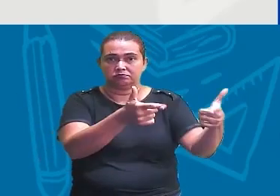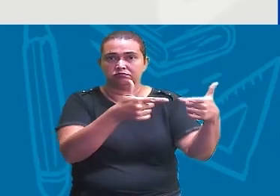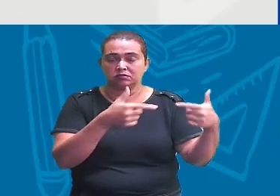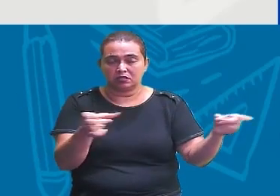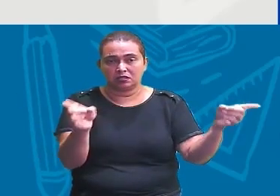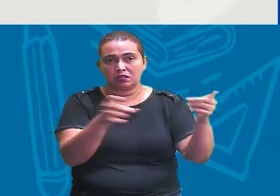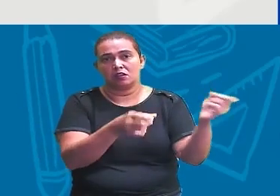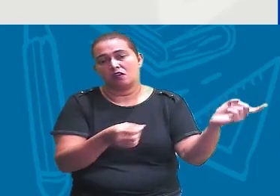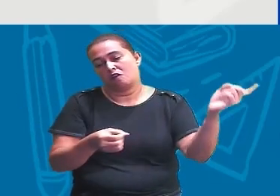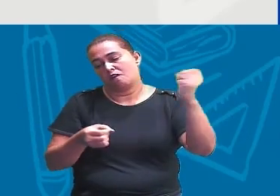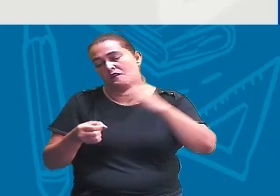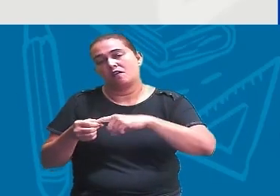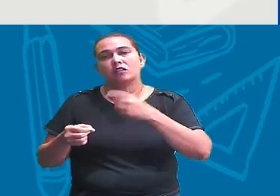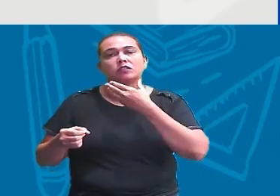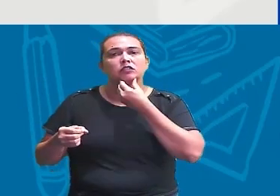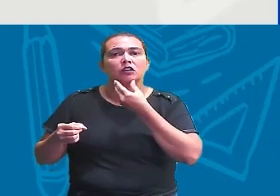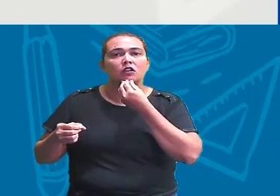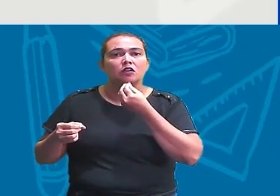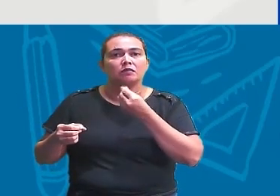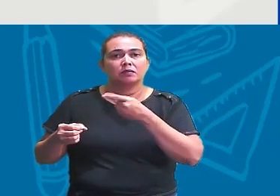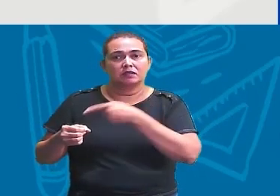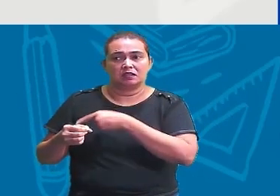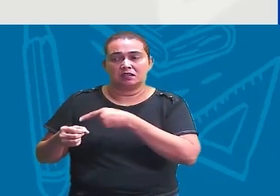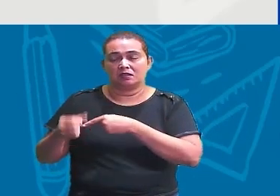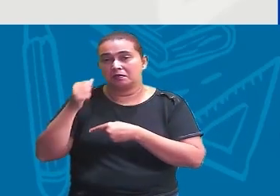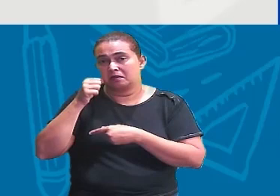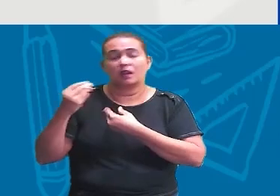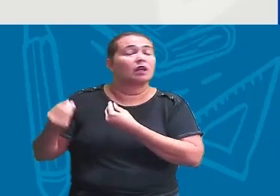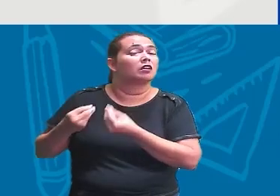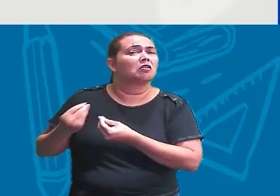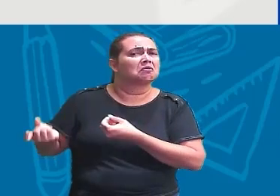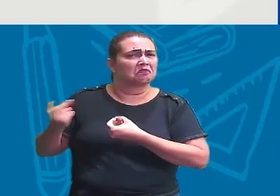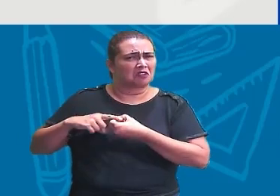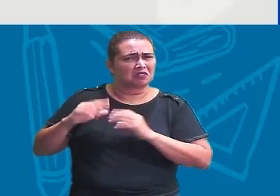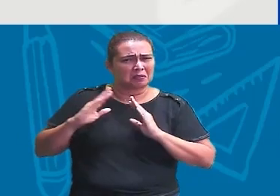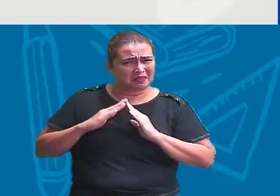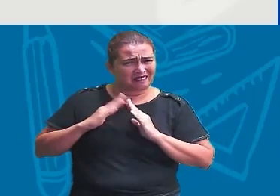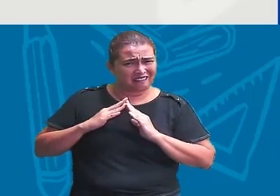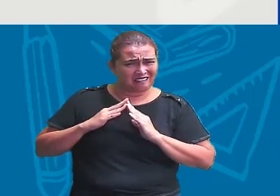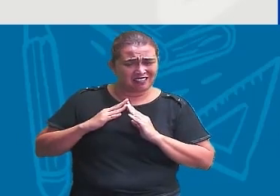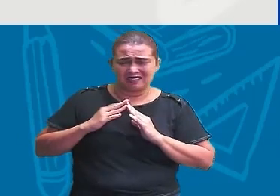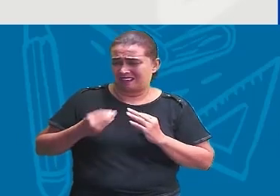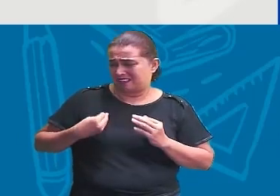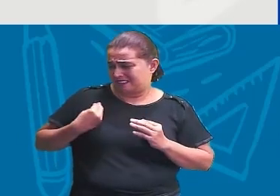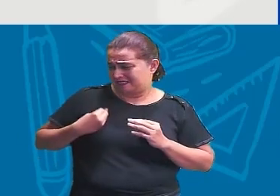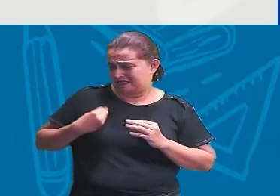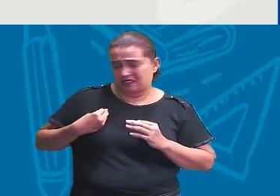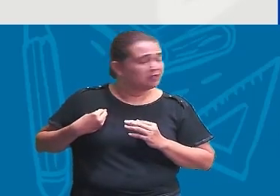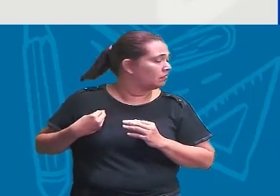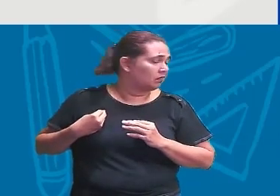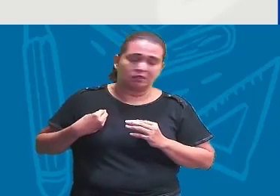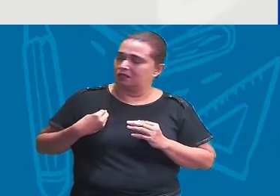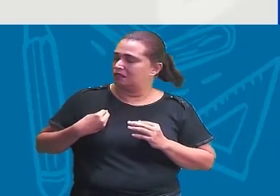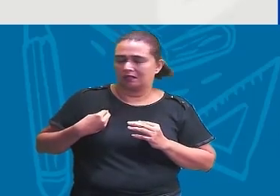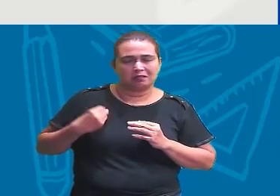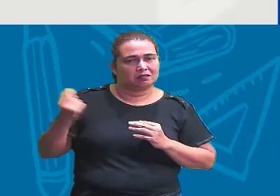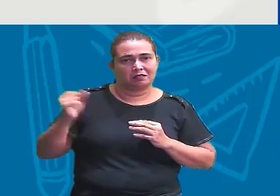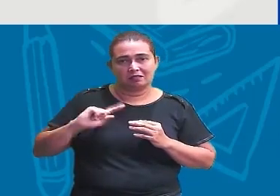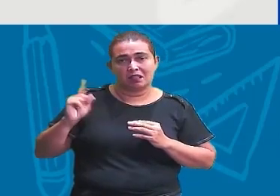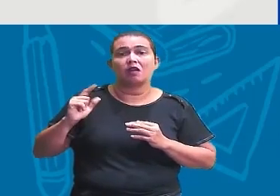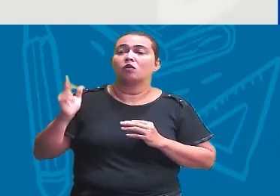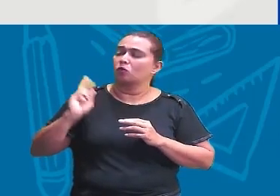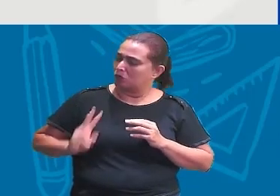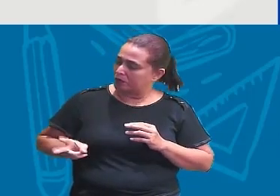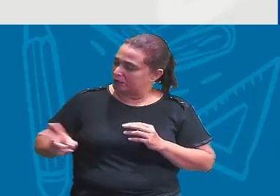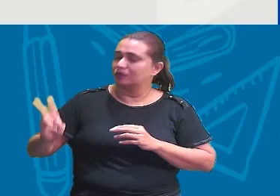as mulheres não querem retornar para as suas residências para viverem aquela vida de mulher de casa. O que é que elas querem?